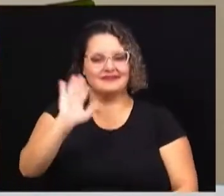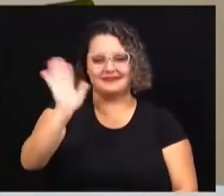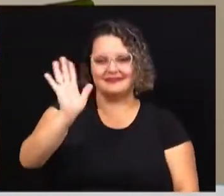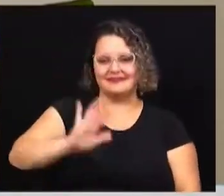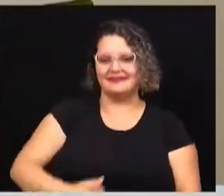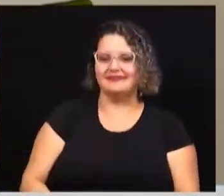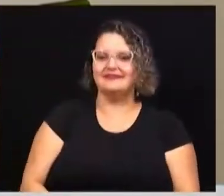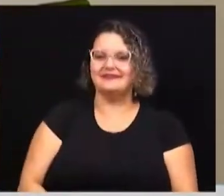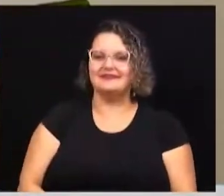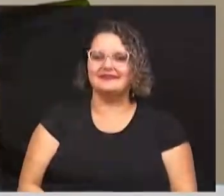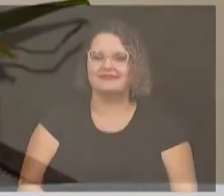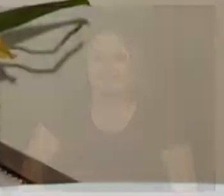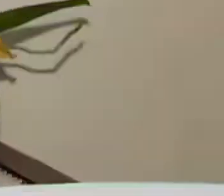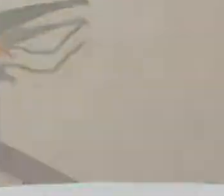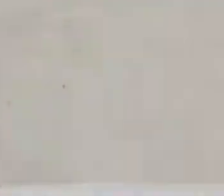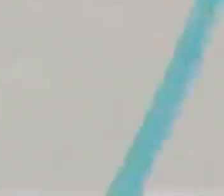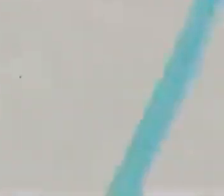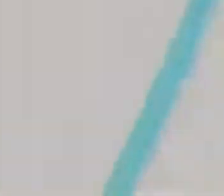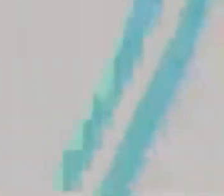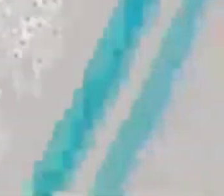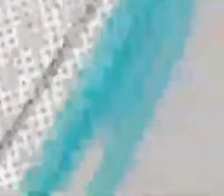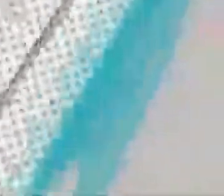edição. Tchau!